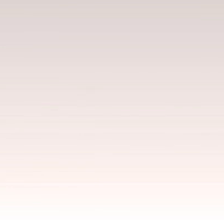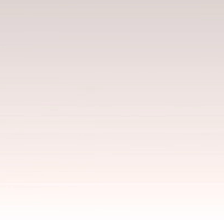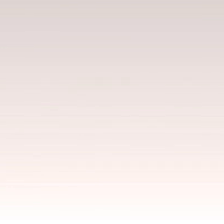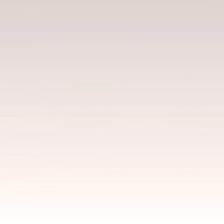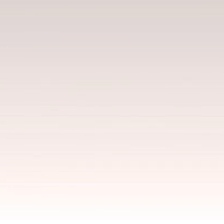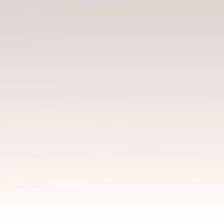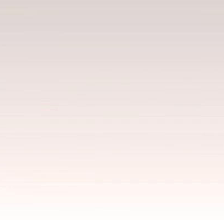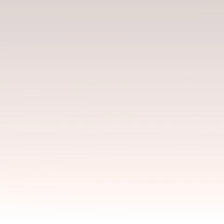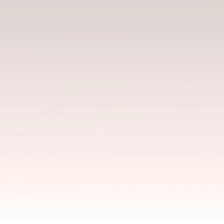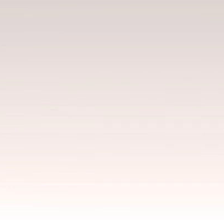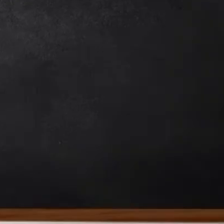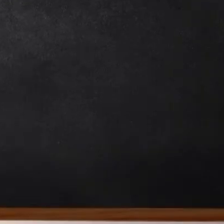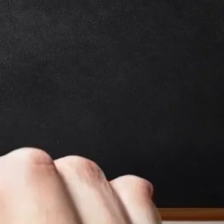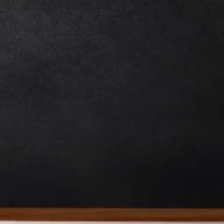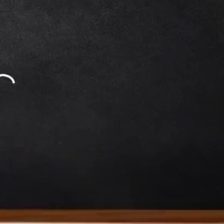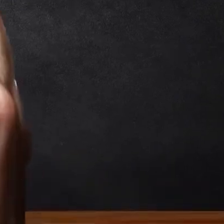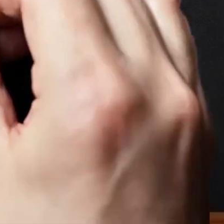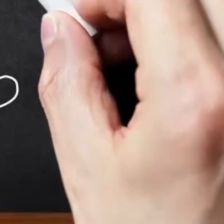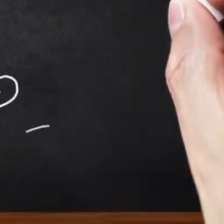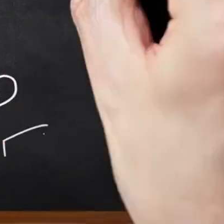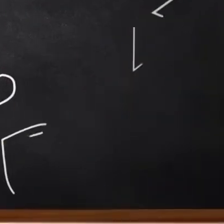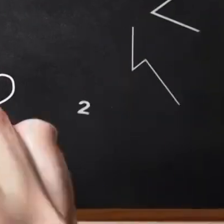E aí